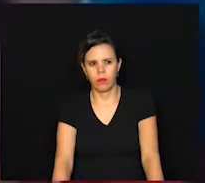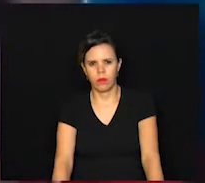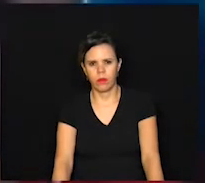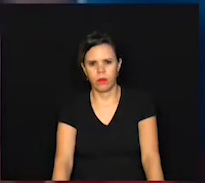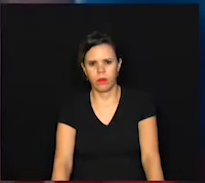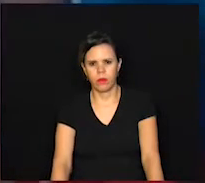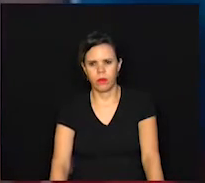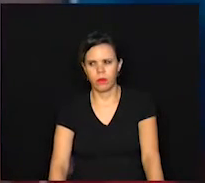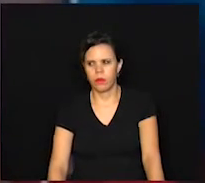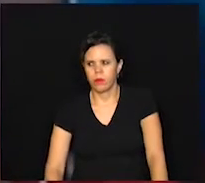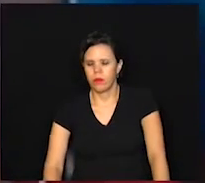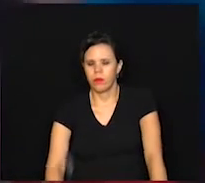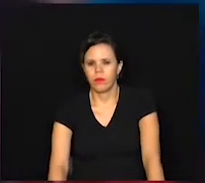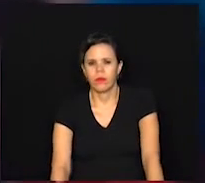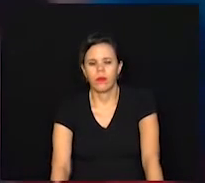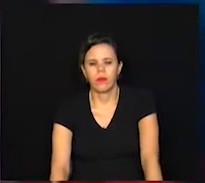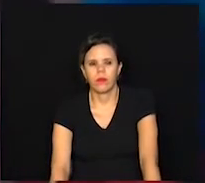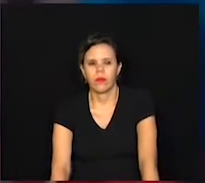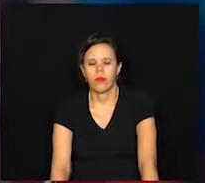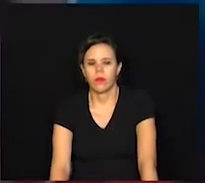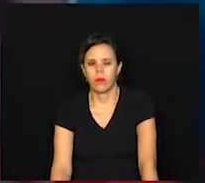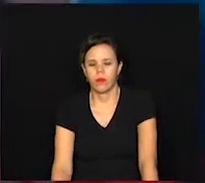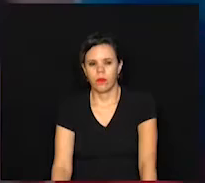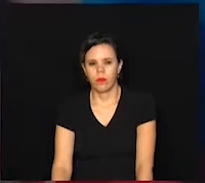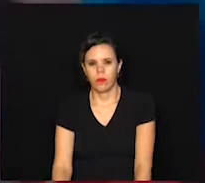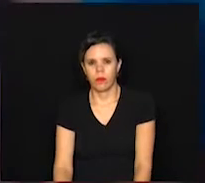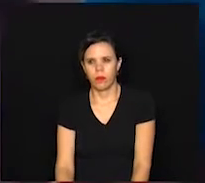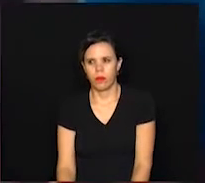Aqui na TV está aparecendo.